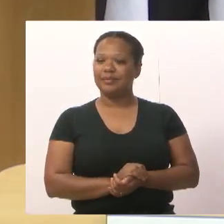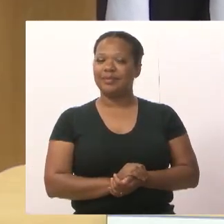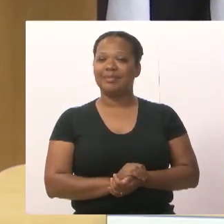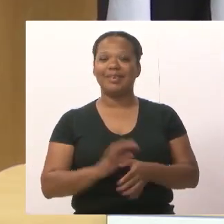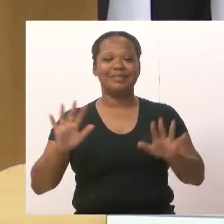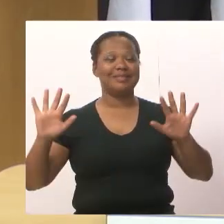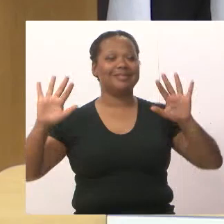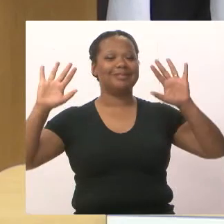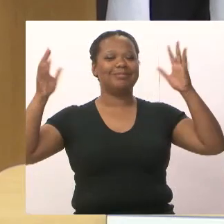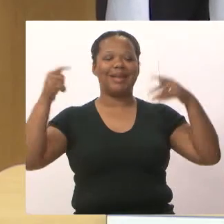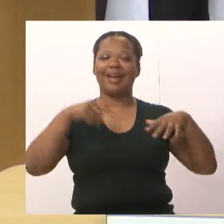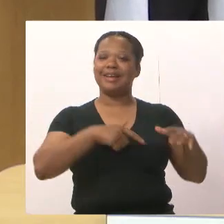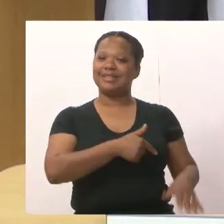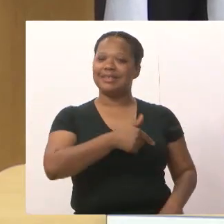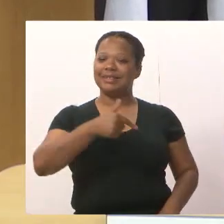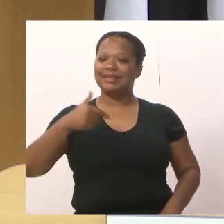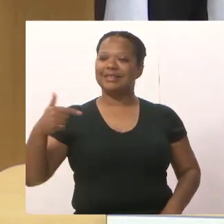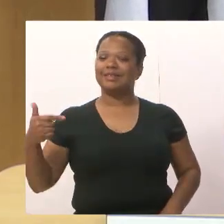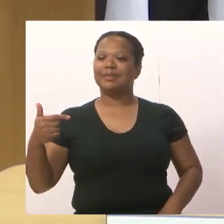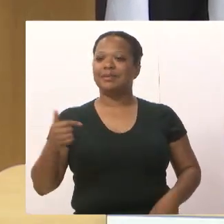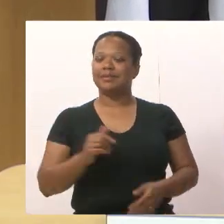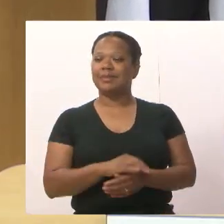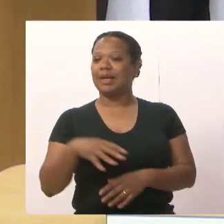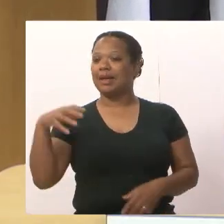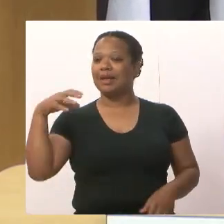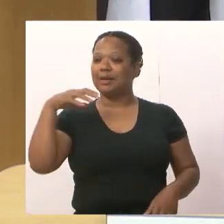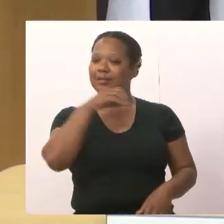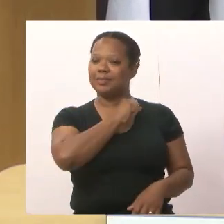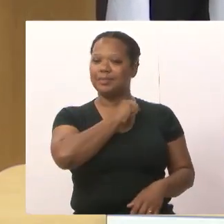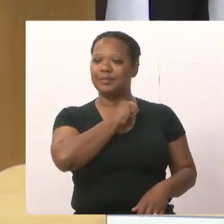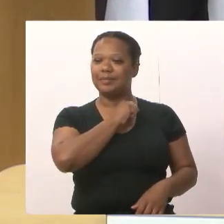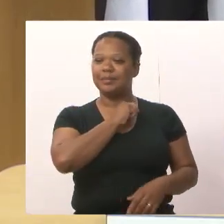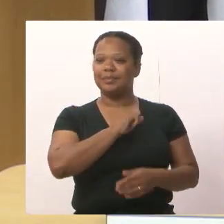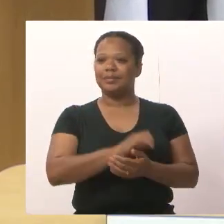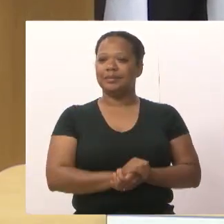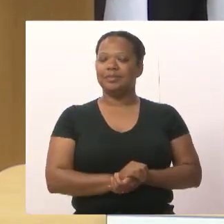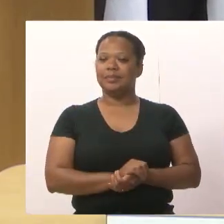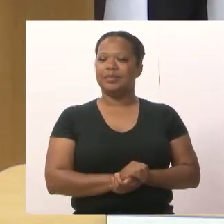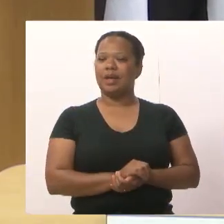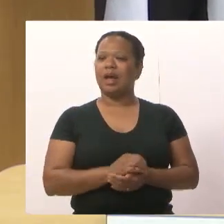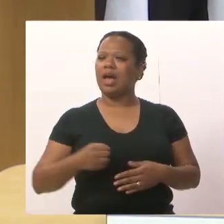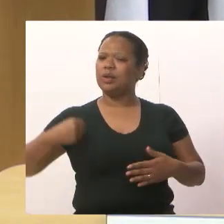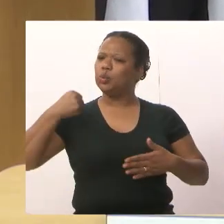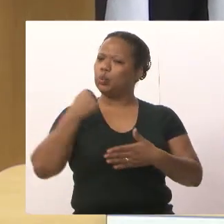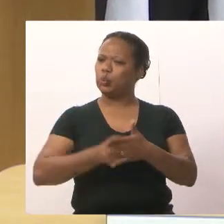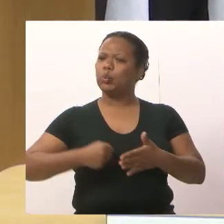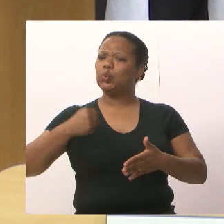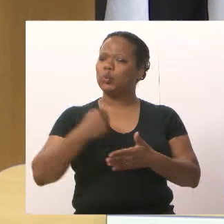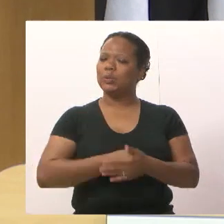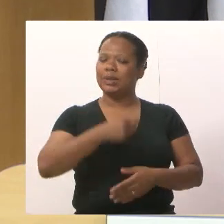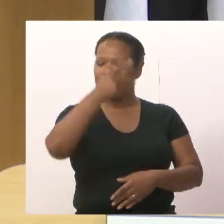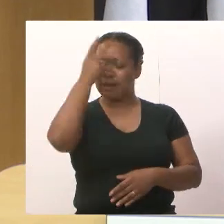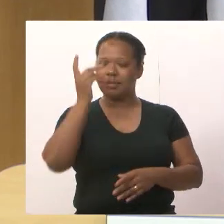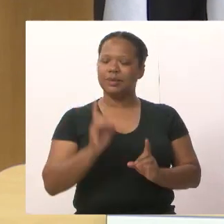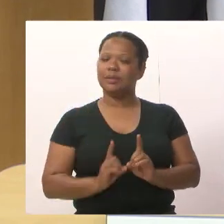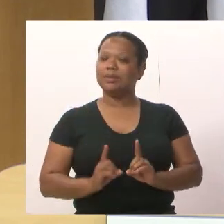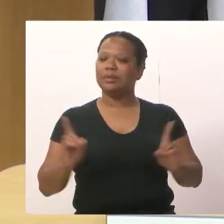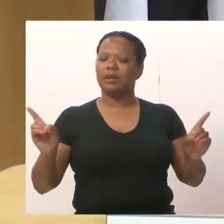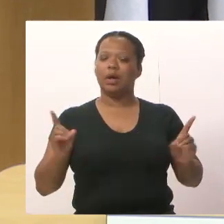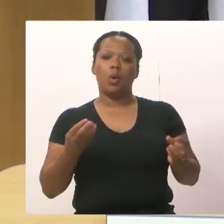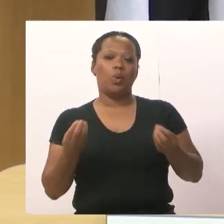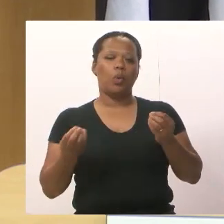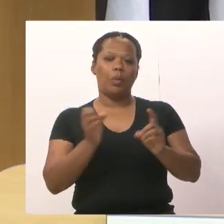celebrar essa semana, eu gostaria de passar rapidamente sobre a luta das pessoas com deficiência e como que